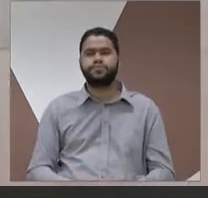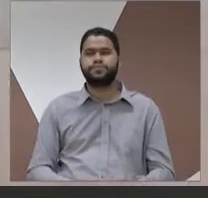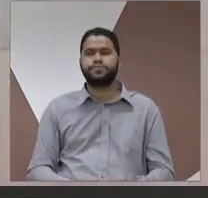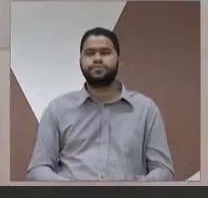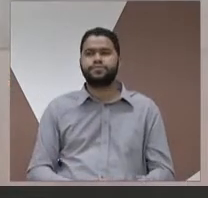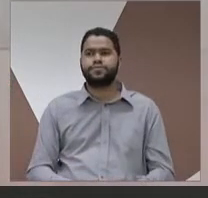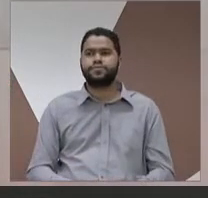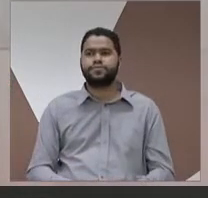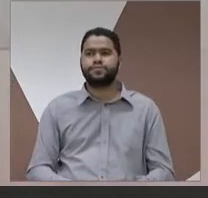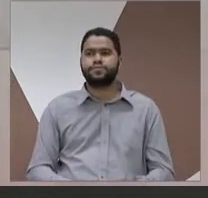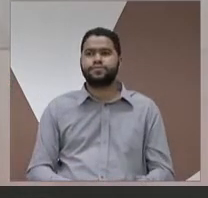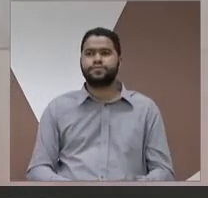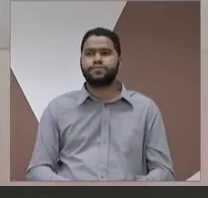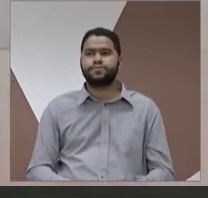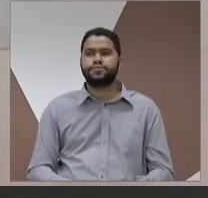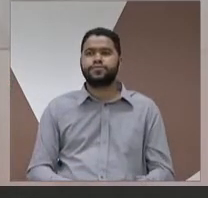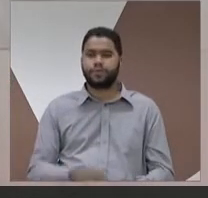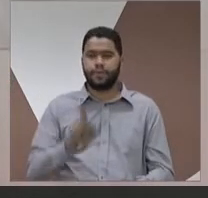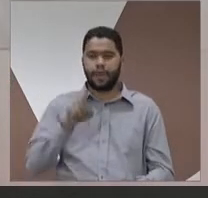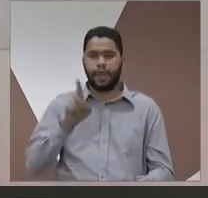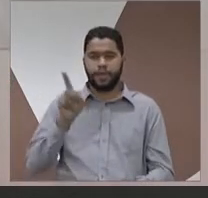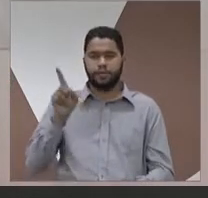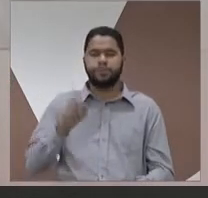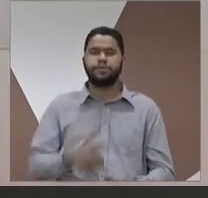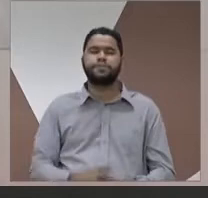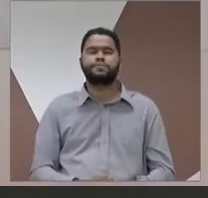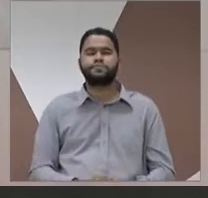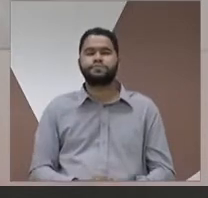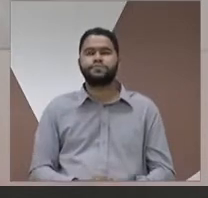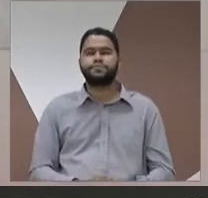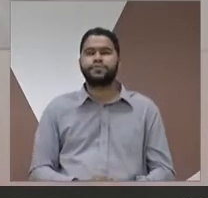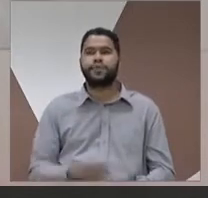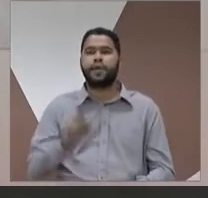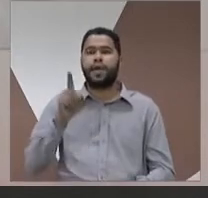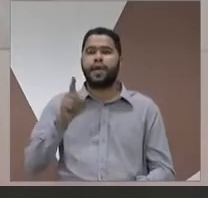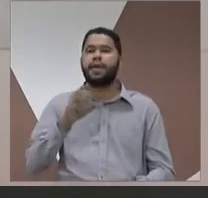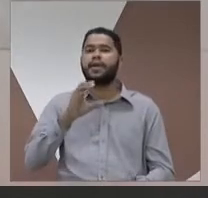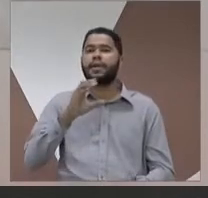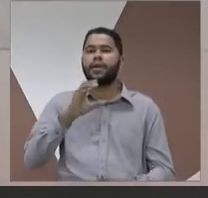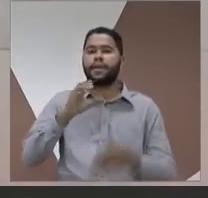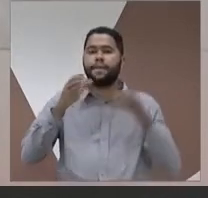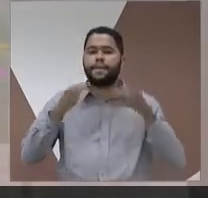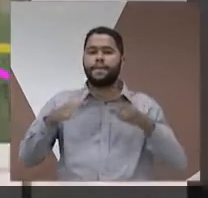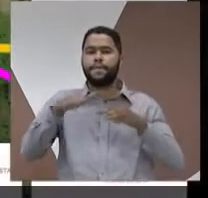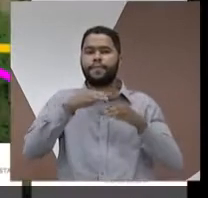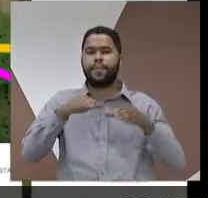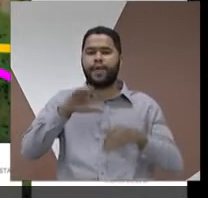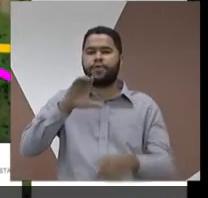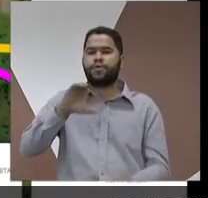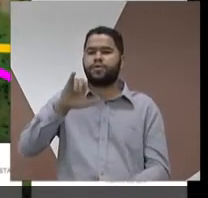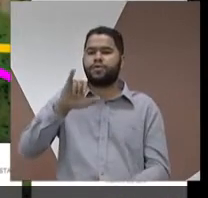Retorna. Isso aí. Aqui é Citrolândia. O nosso traçado